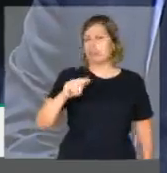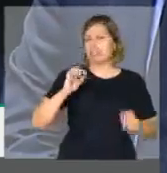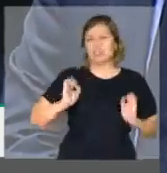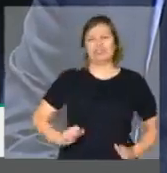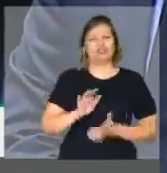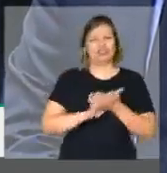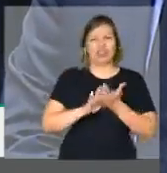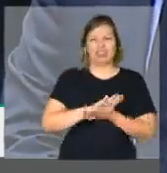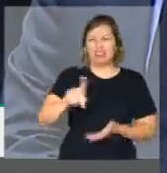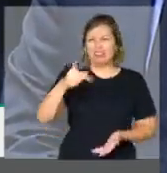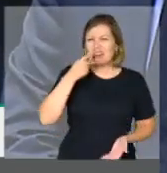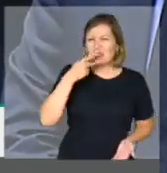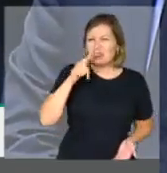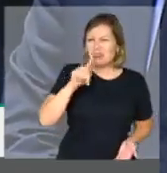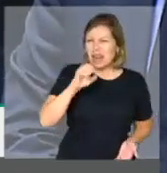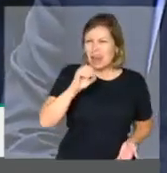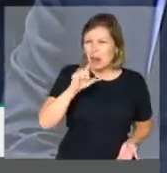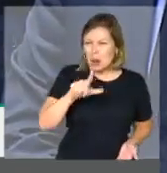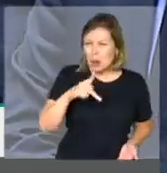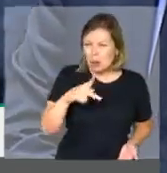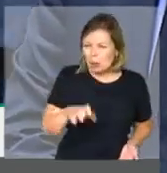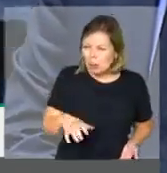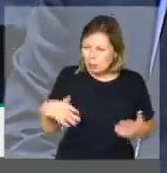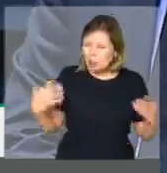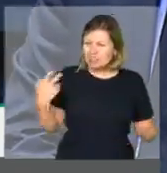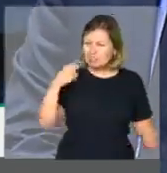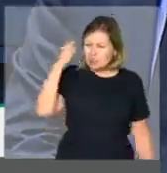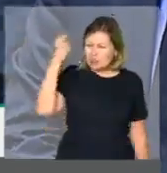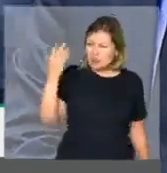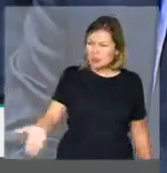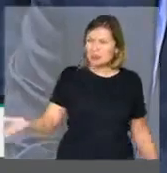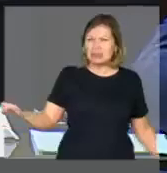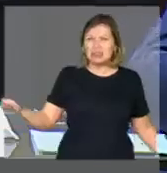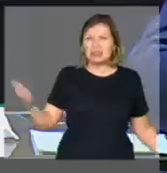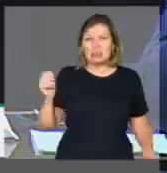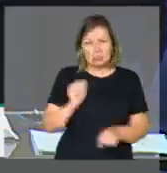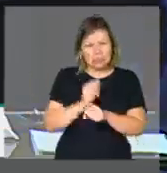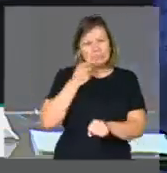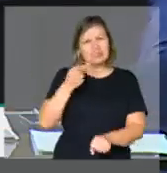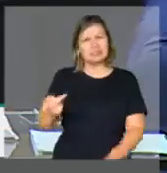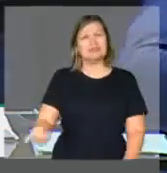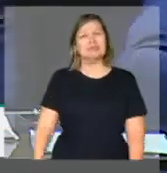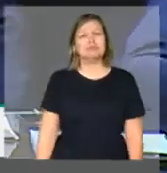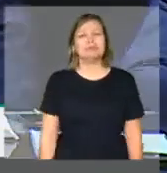chega de falar em golpe, que vocês só passam vergonha. Está encerrada a votação.